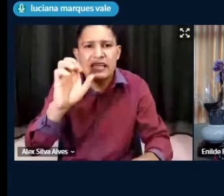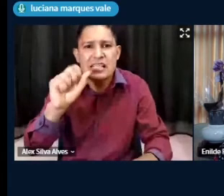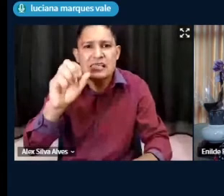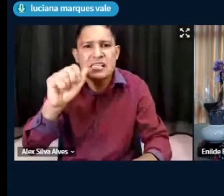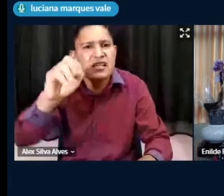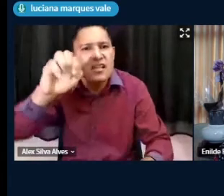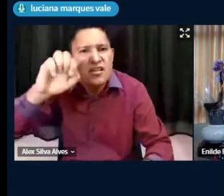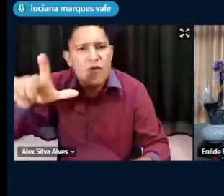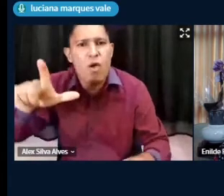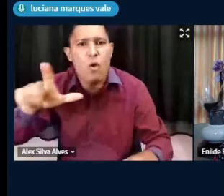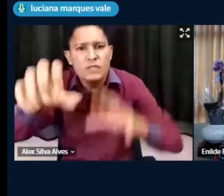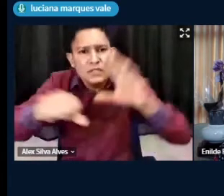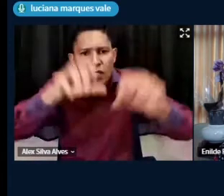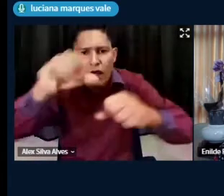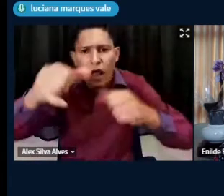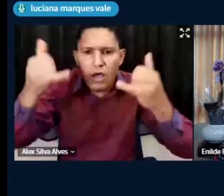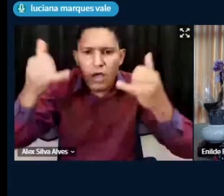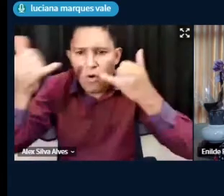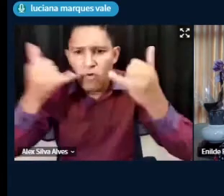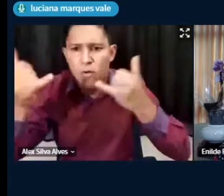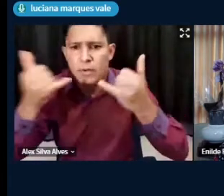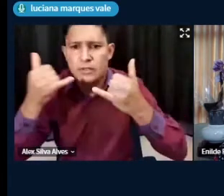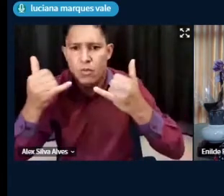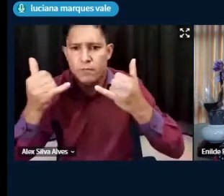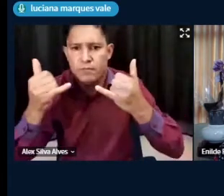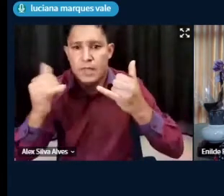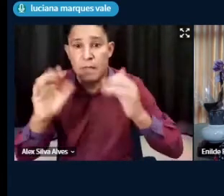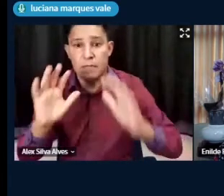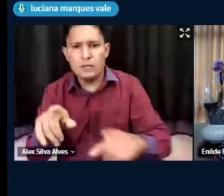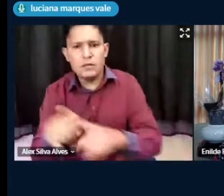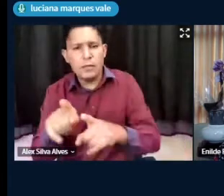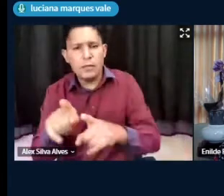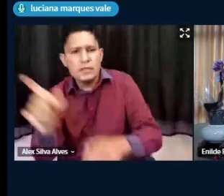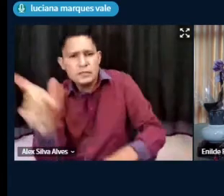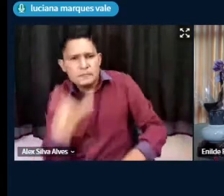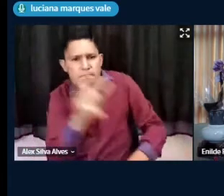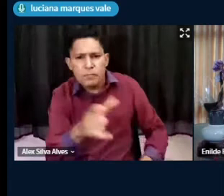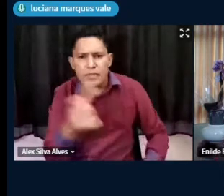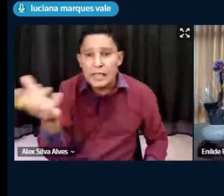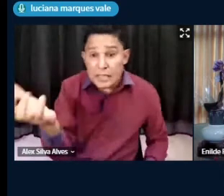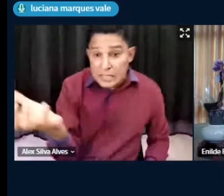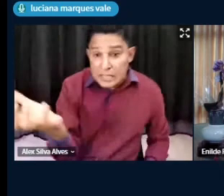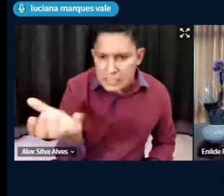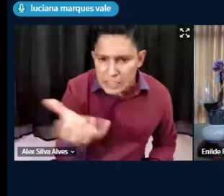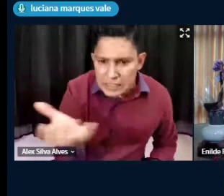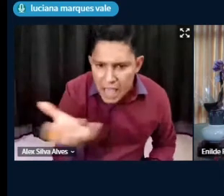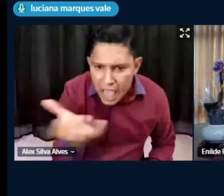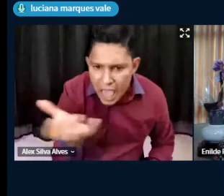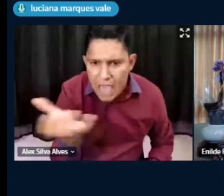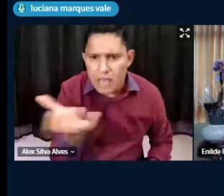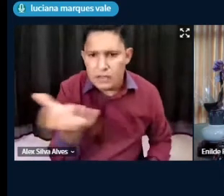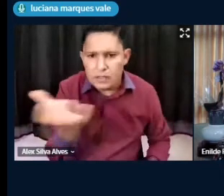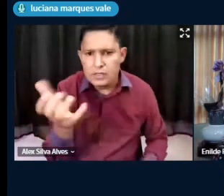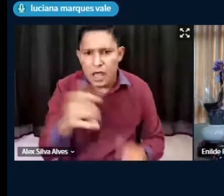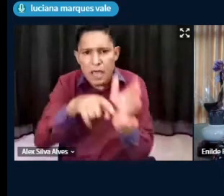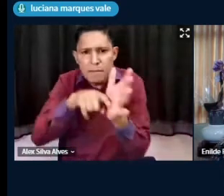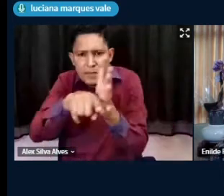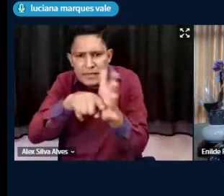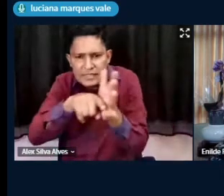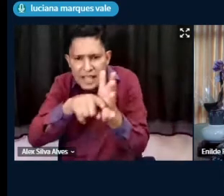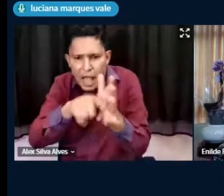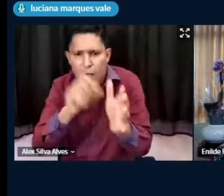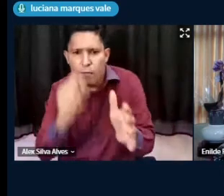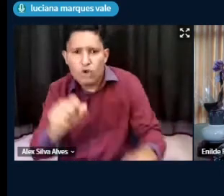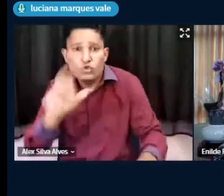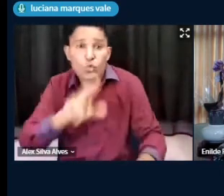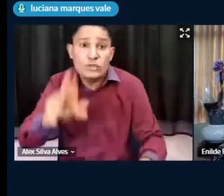sinais-termo mais acessíveis aos pesquisadores. Porém, quando o leitor quiser conhecer um determinado sinal-termo dessa pesquisa, ele